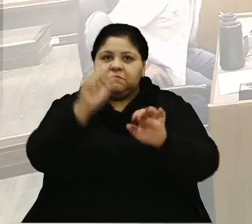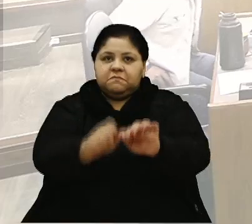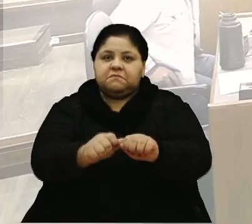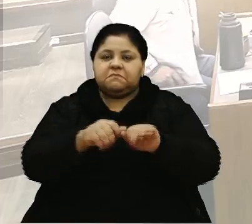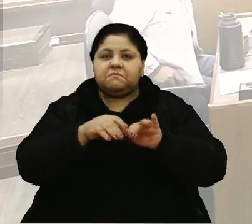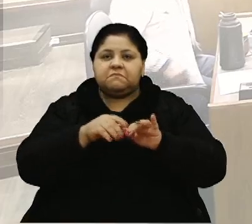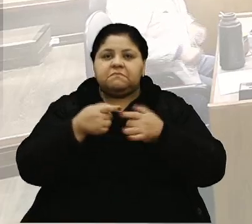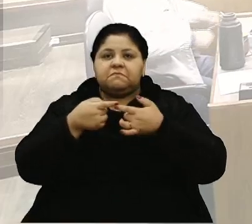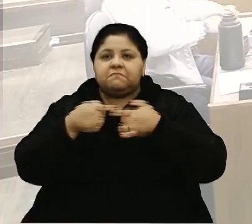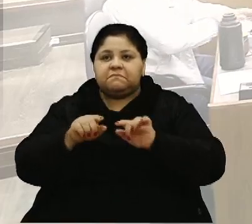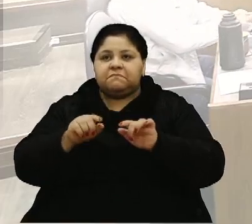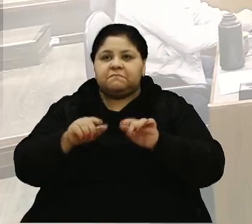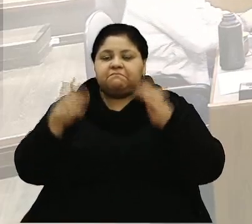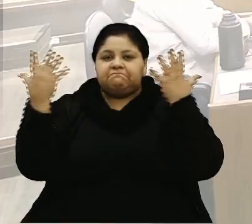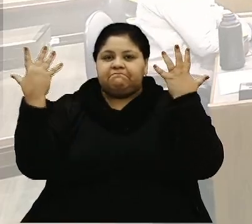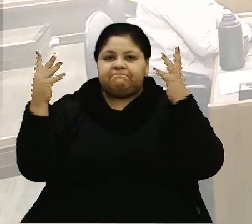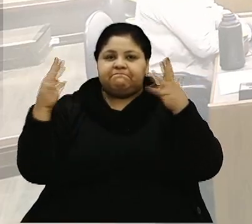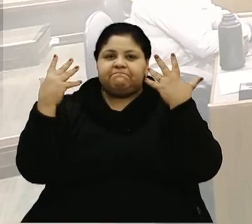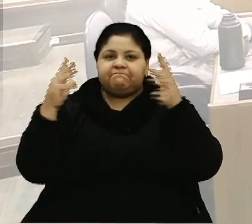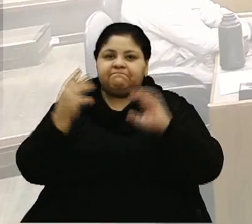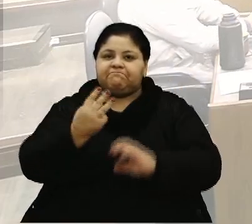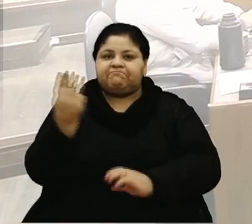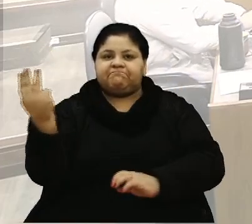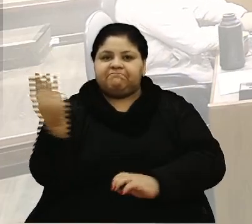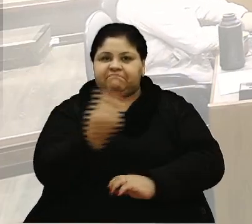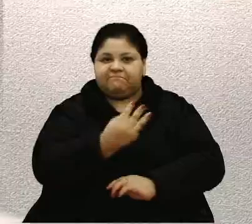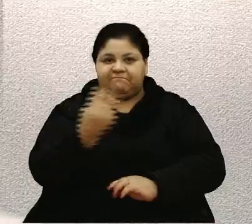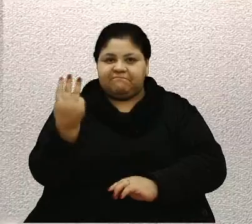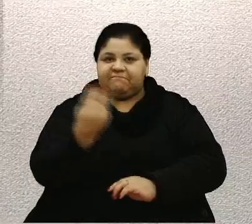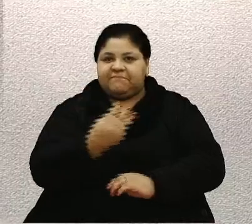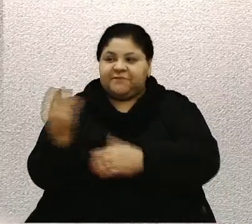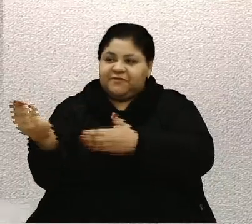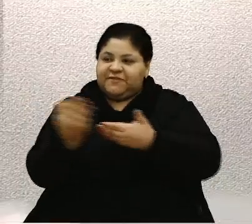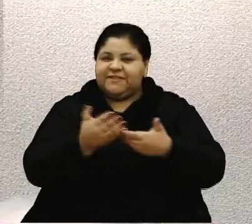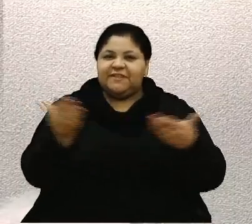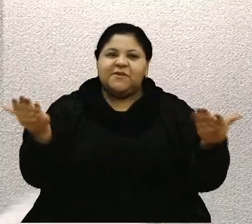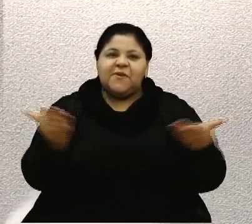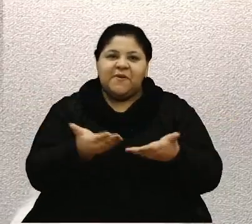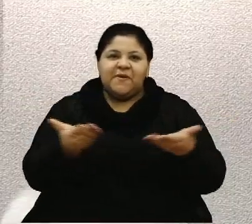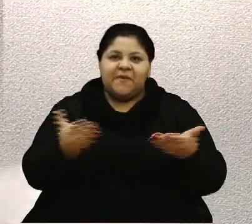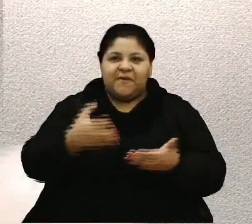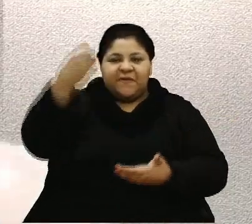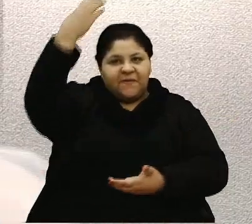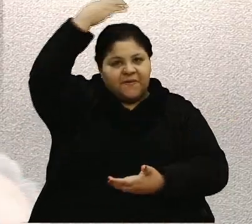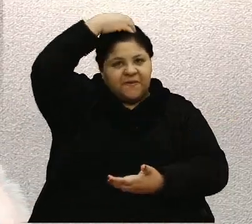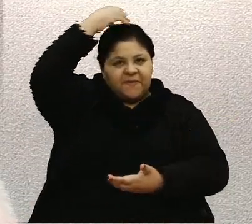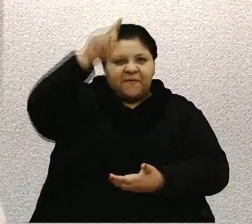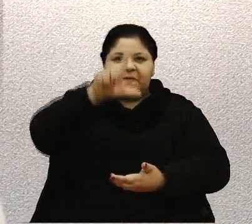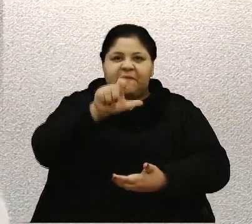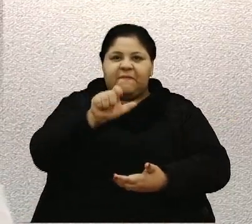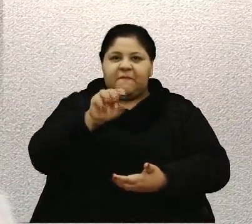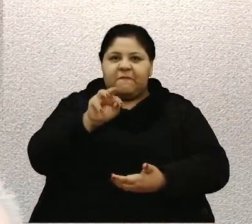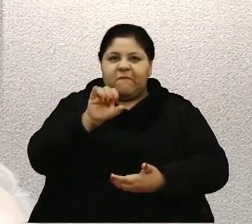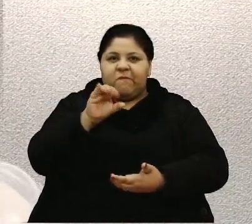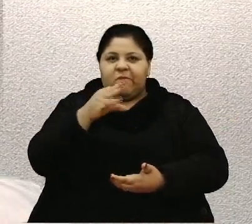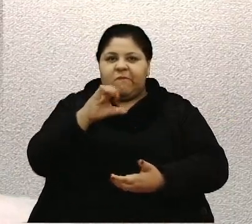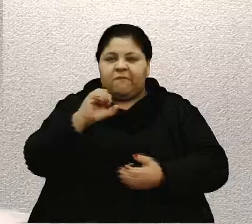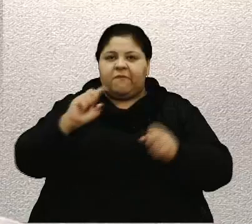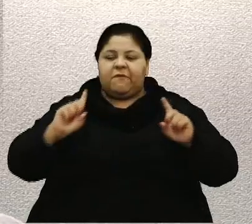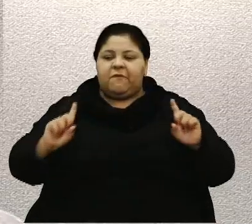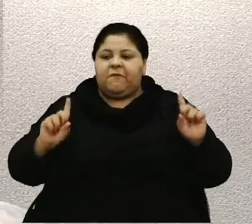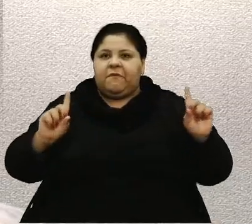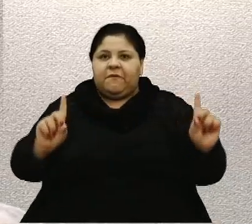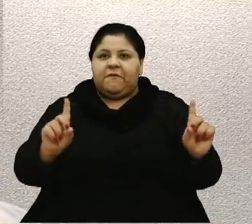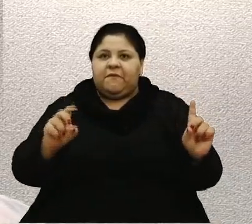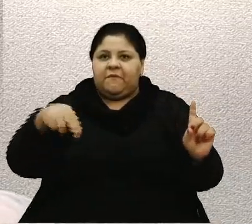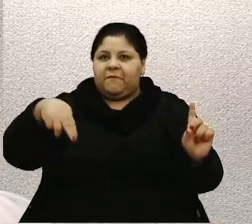mas quero fazer um voto de louvor à corte que está nos visitando hoje aqui. A Rainha Letícia Dorigatti